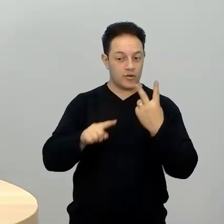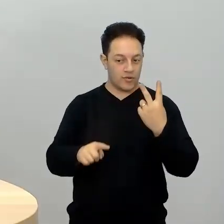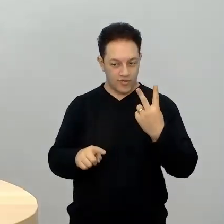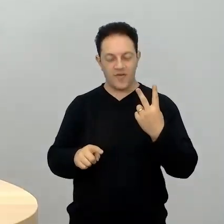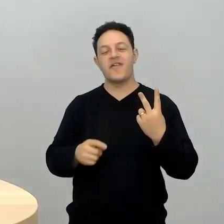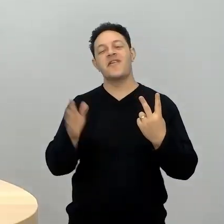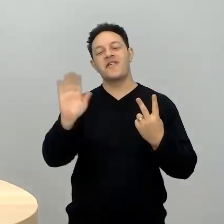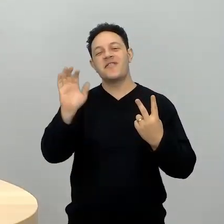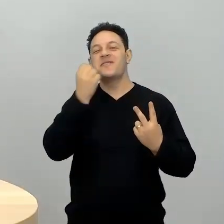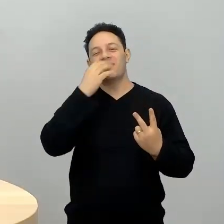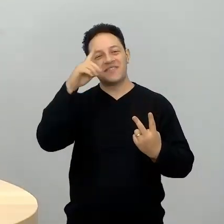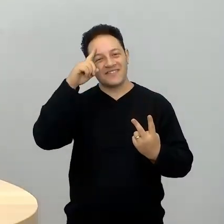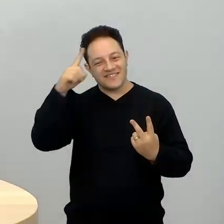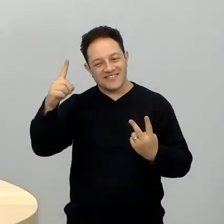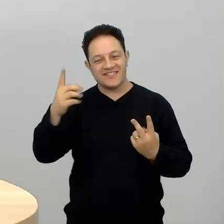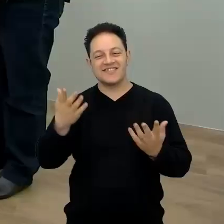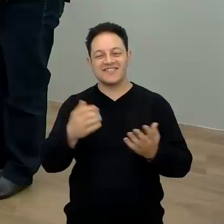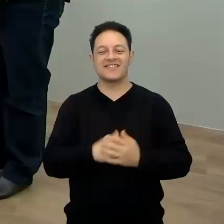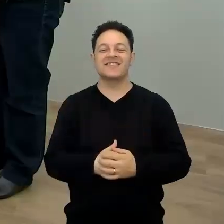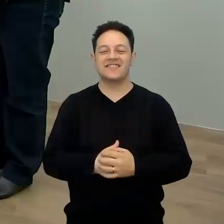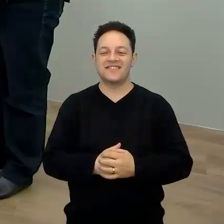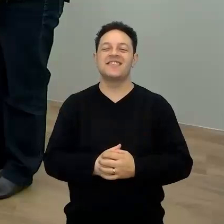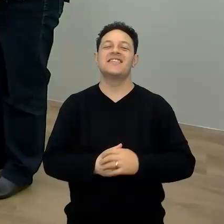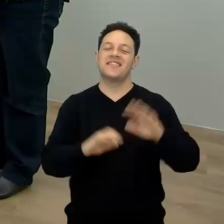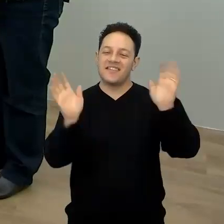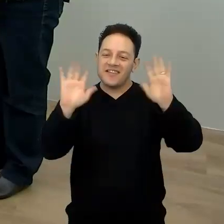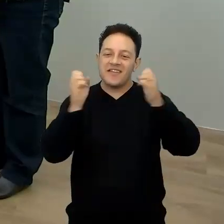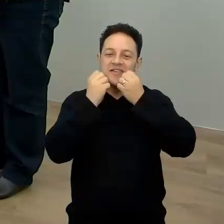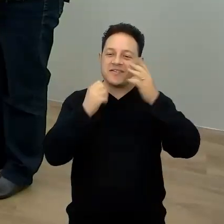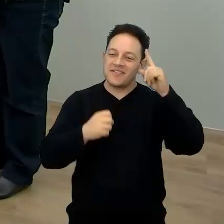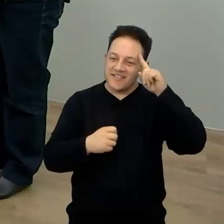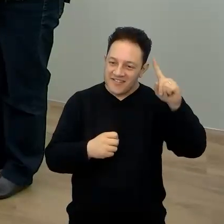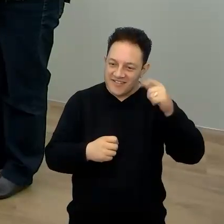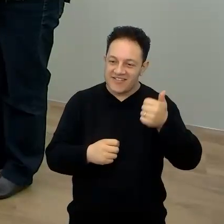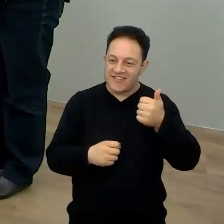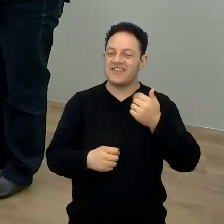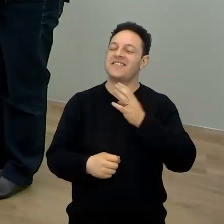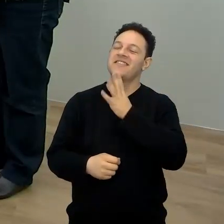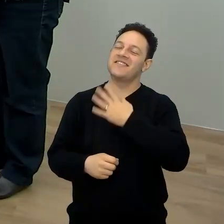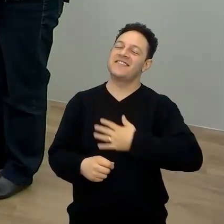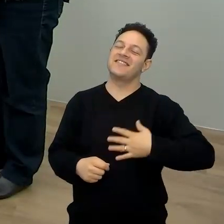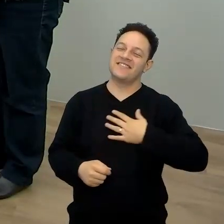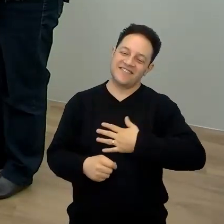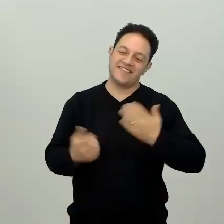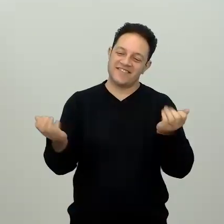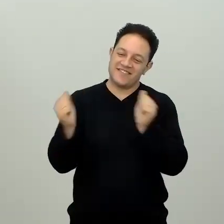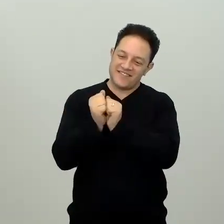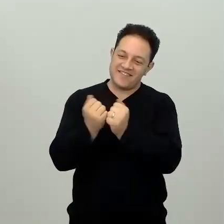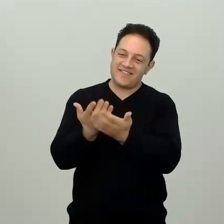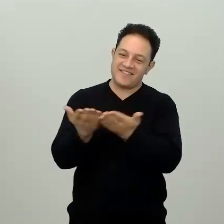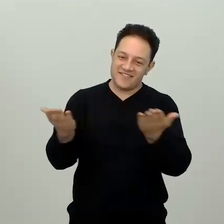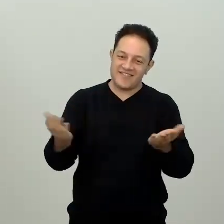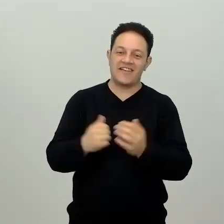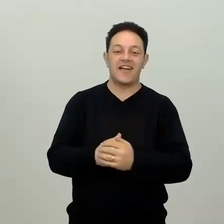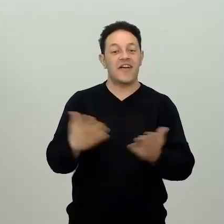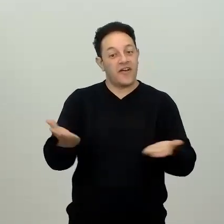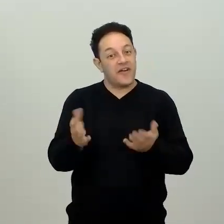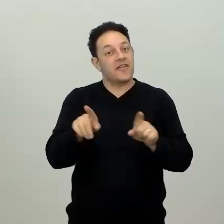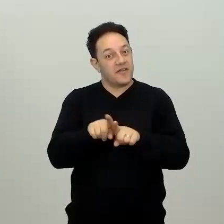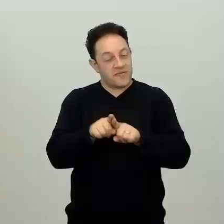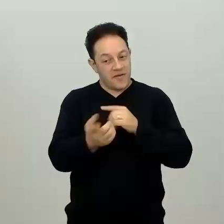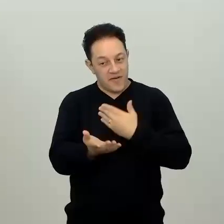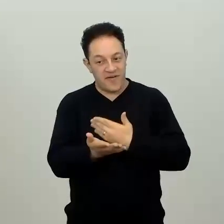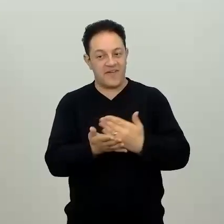Bom dia! Bom dia! Que prazer estar aqui com vocês hoje, estreando aqui